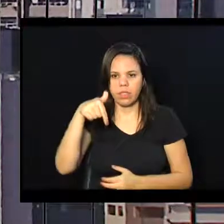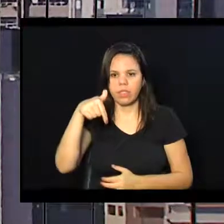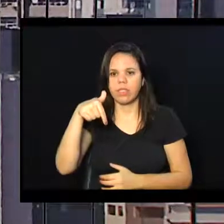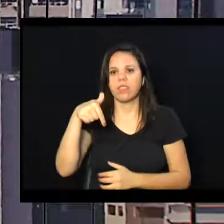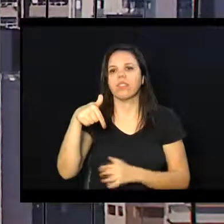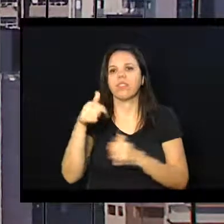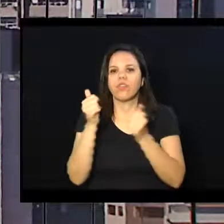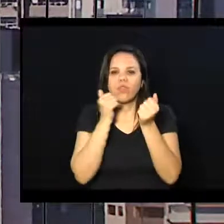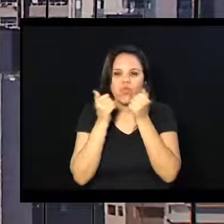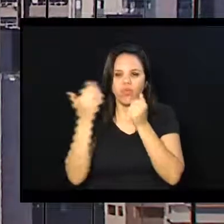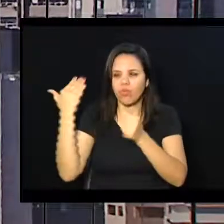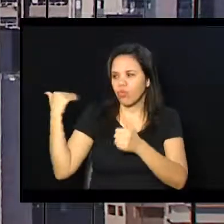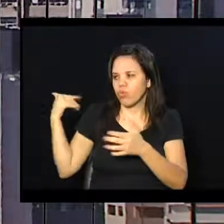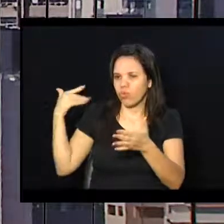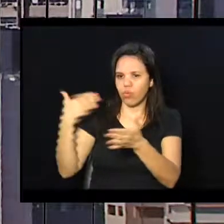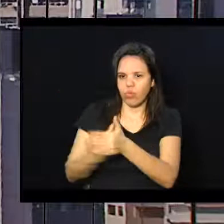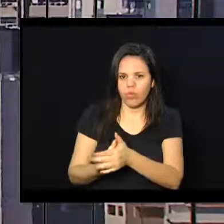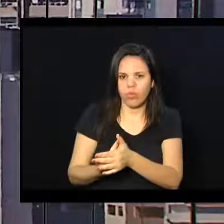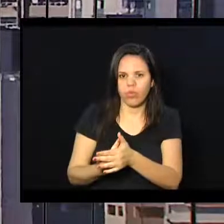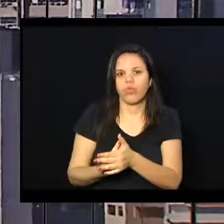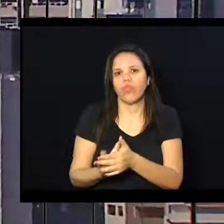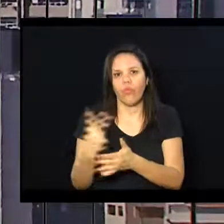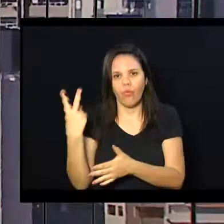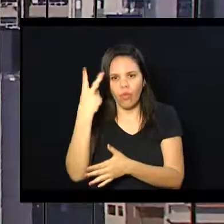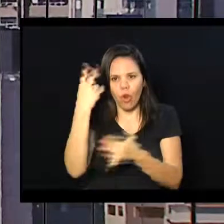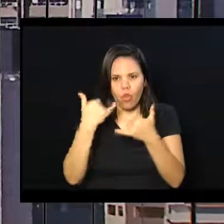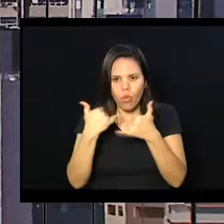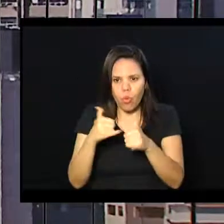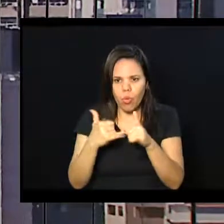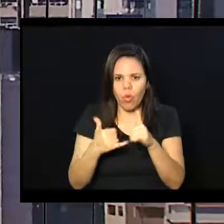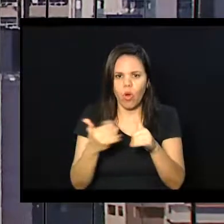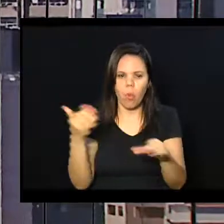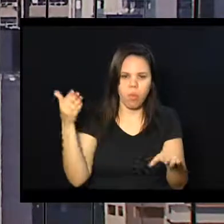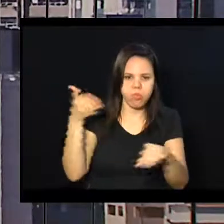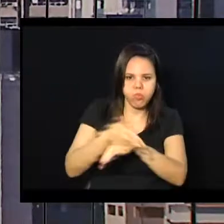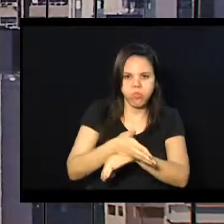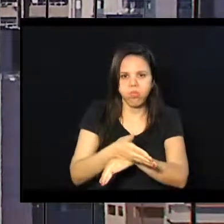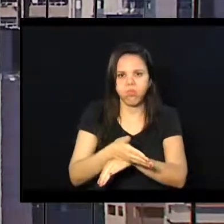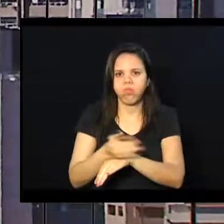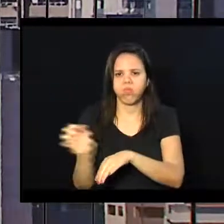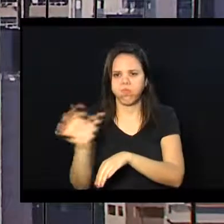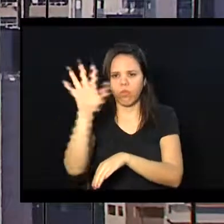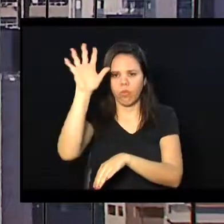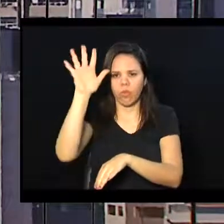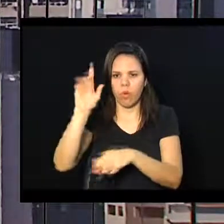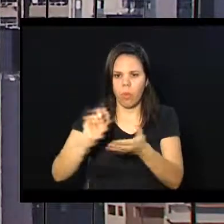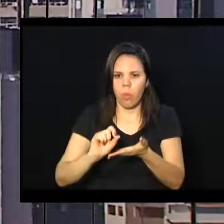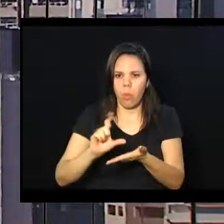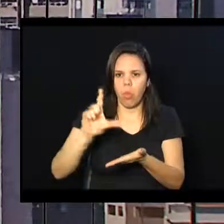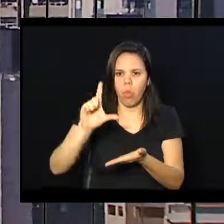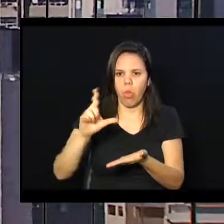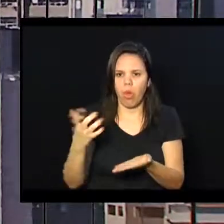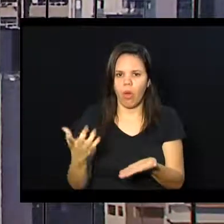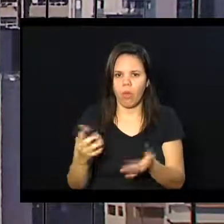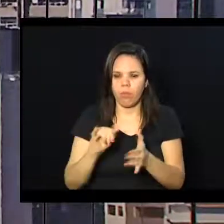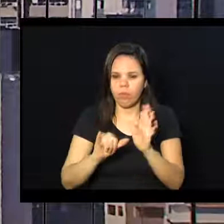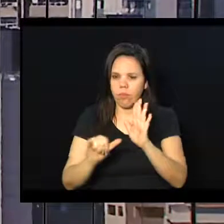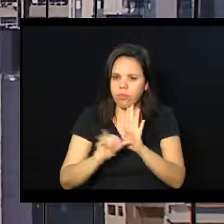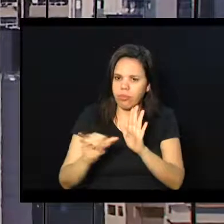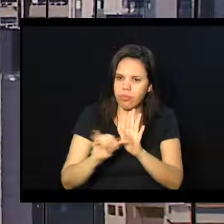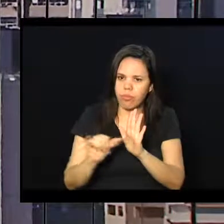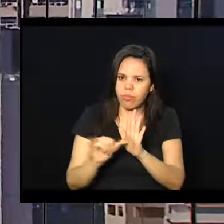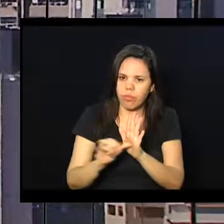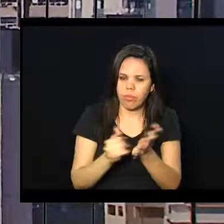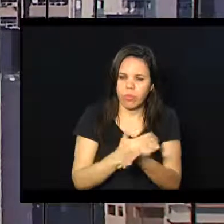as tarifas dos ônibus de Campinas estão mais caras. O aumento foi publicado no Diário Oficial no início do mês.